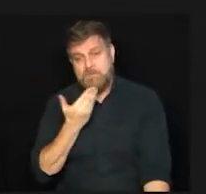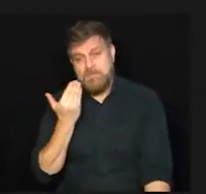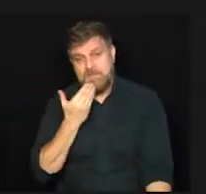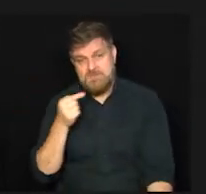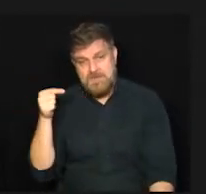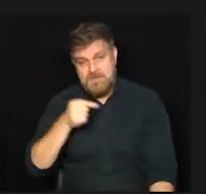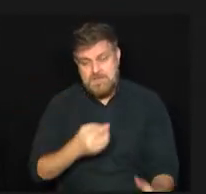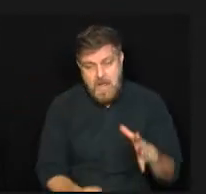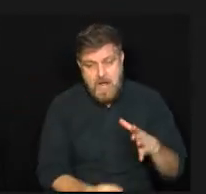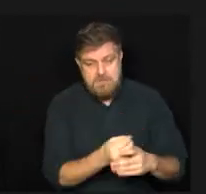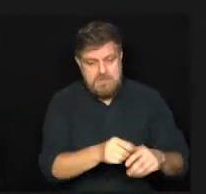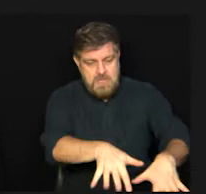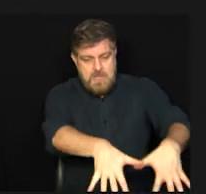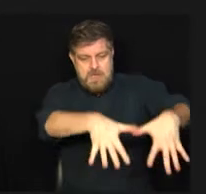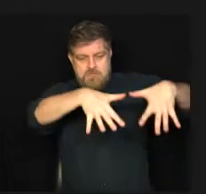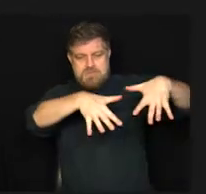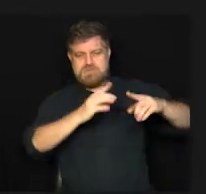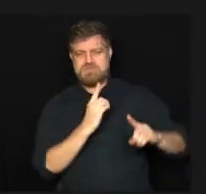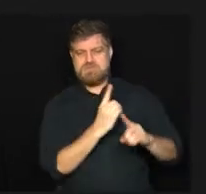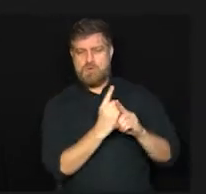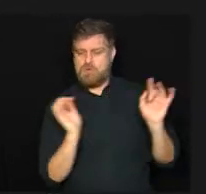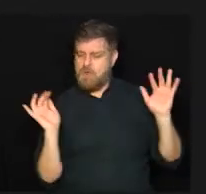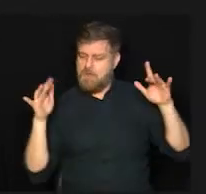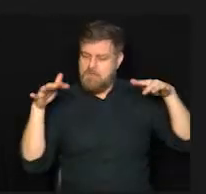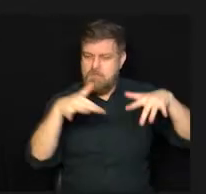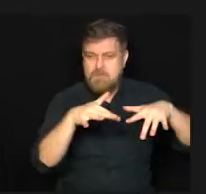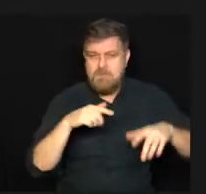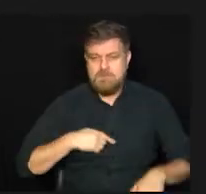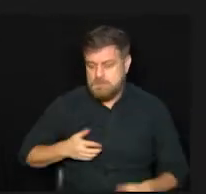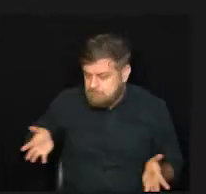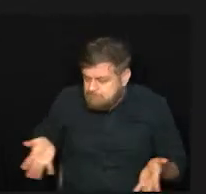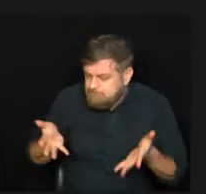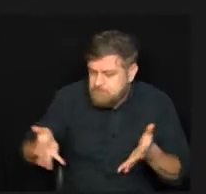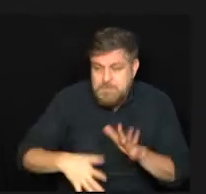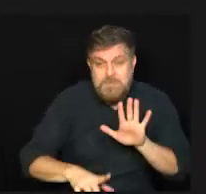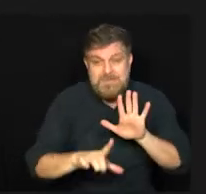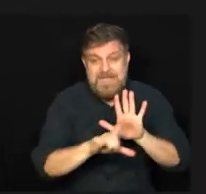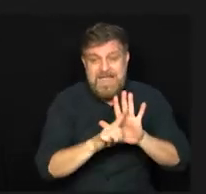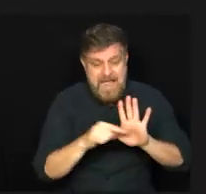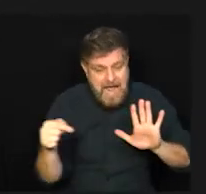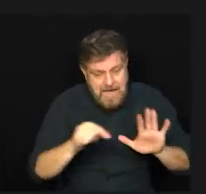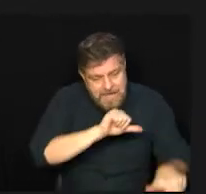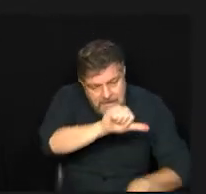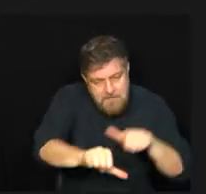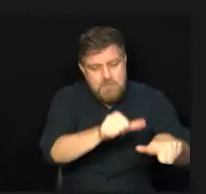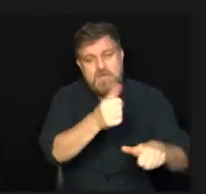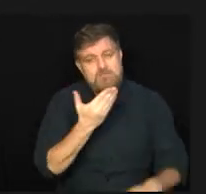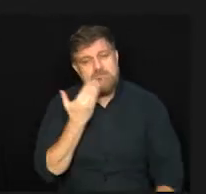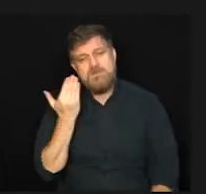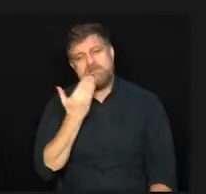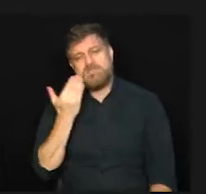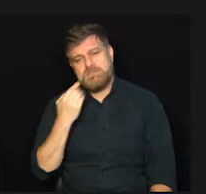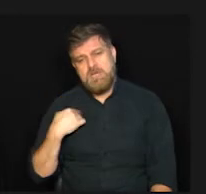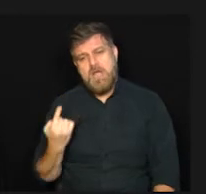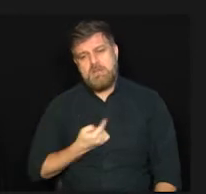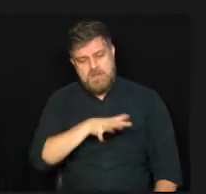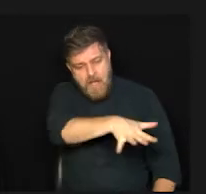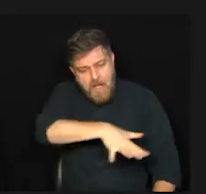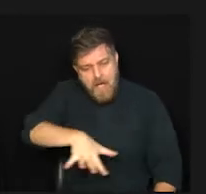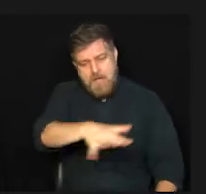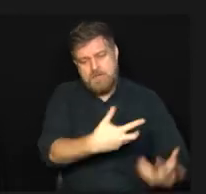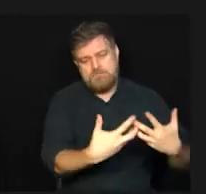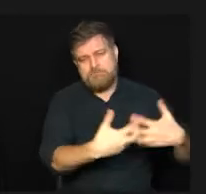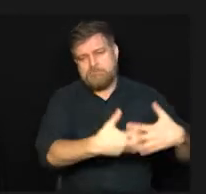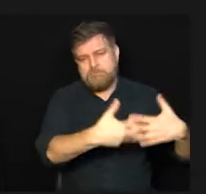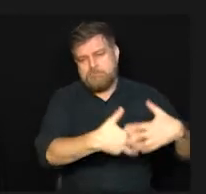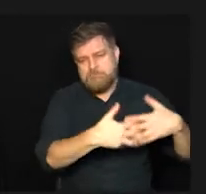eventos, né? Então se a gente conseguir fazer acontecer essa lei de eventos, vai facilitar muito a nossa área e vai ajudar